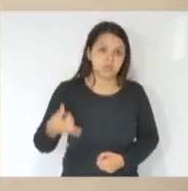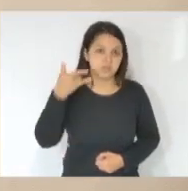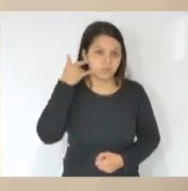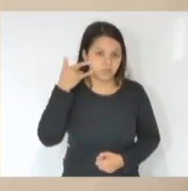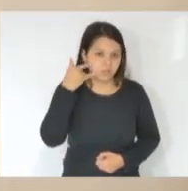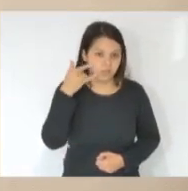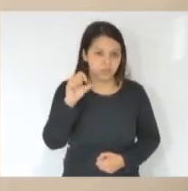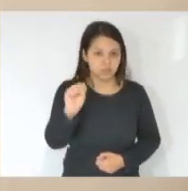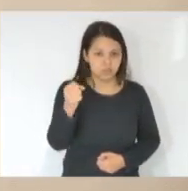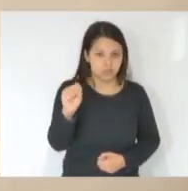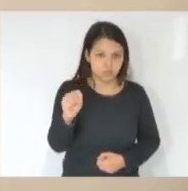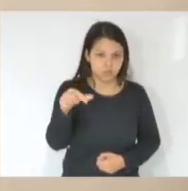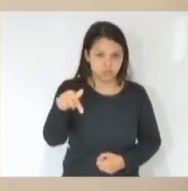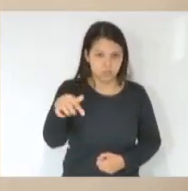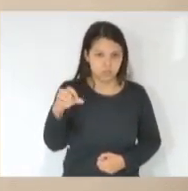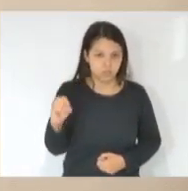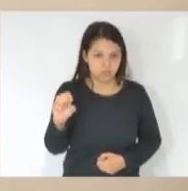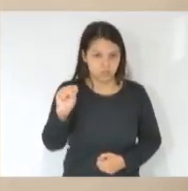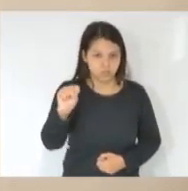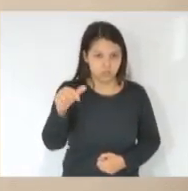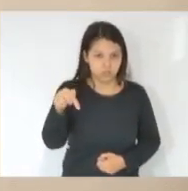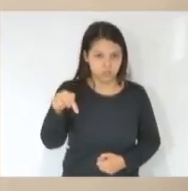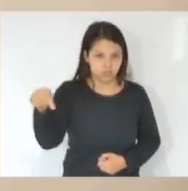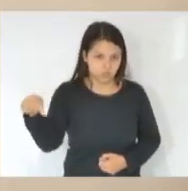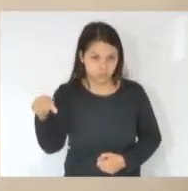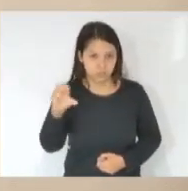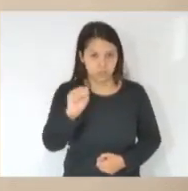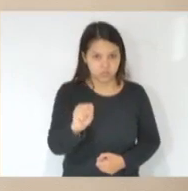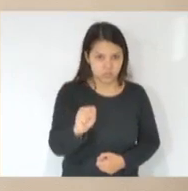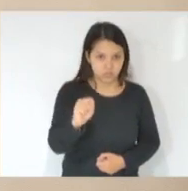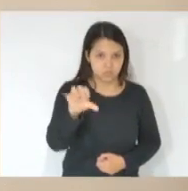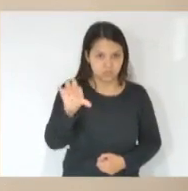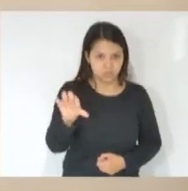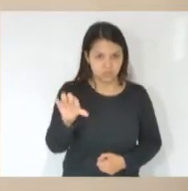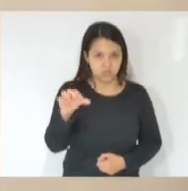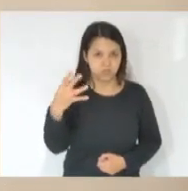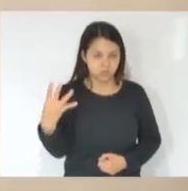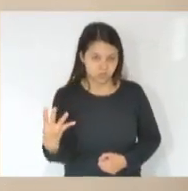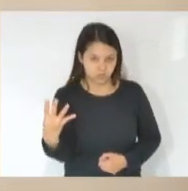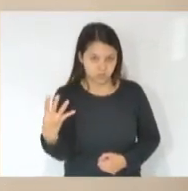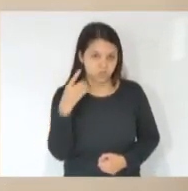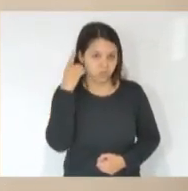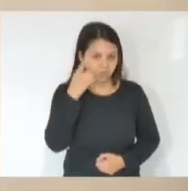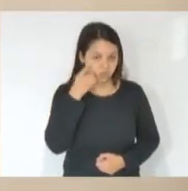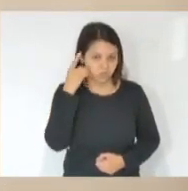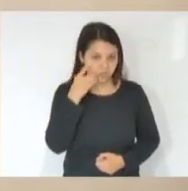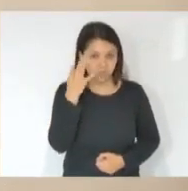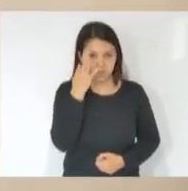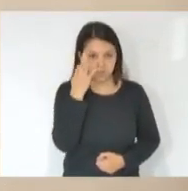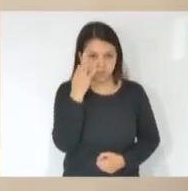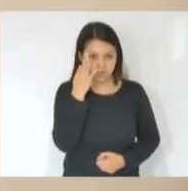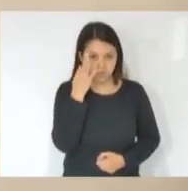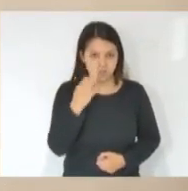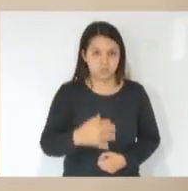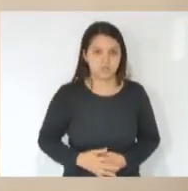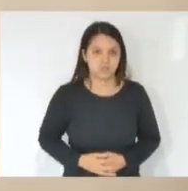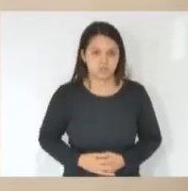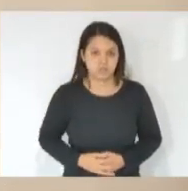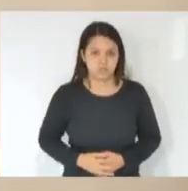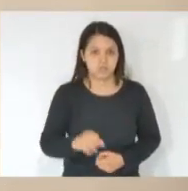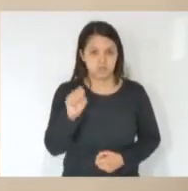Requerimentos 870, 877 e 894, deputado Fernando Kleling.